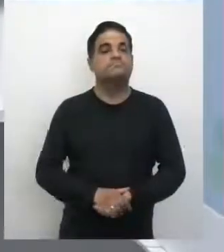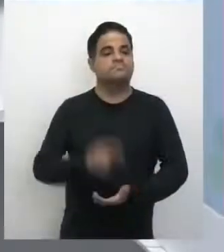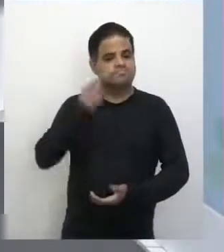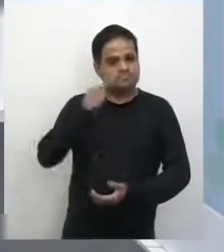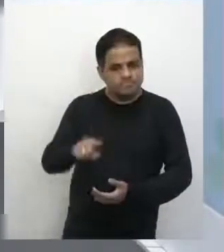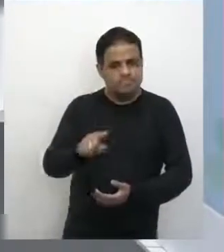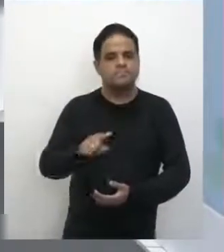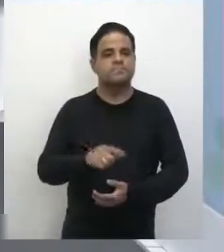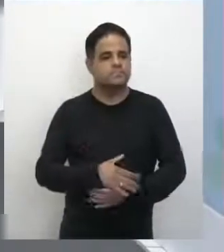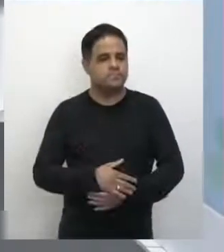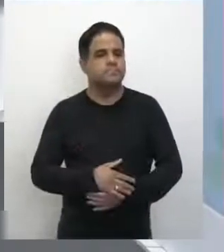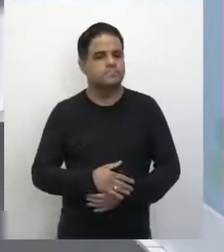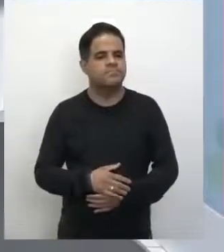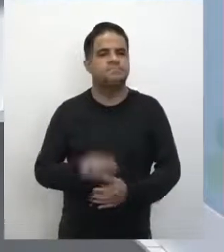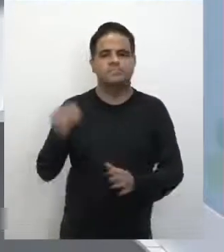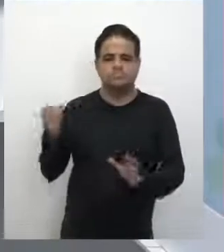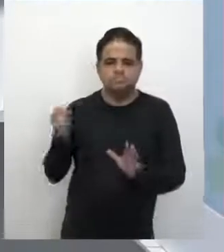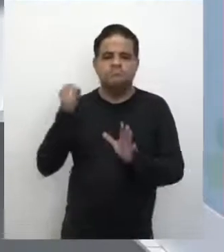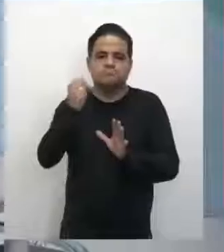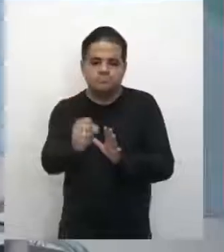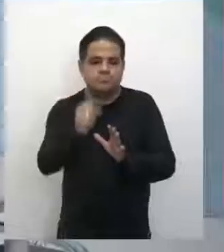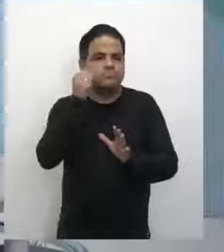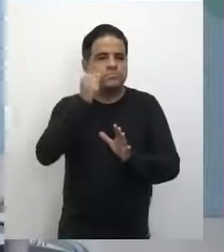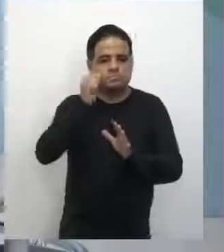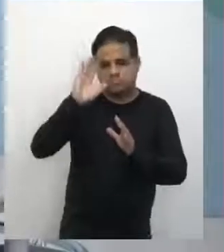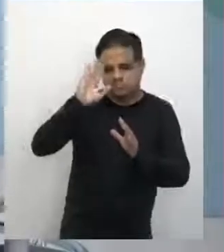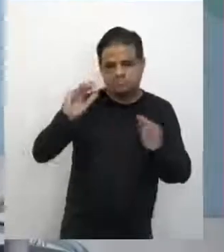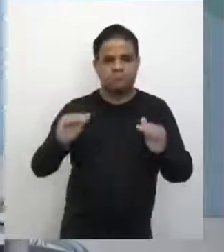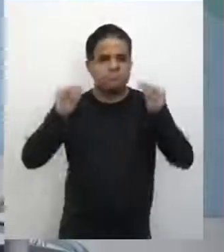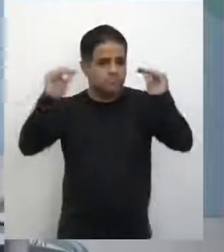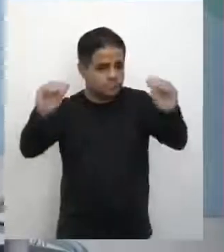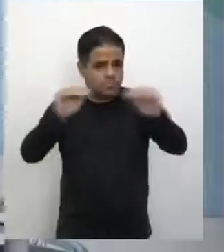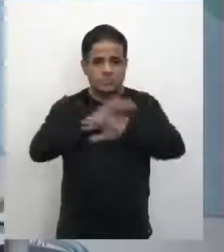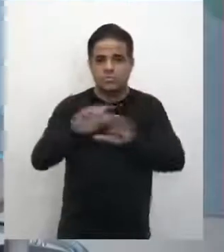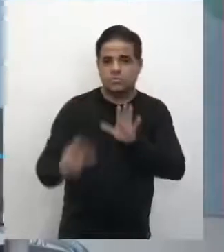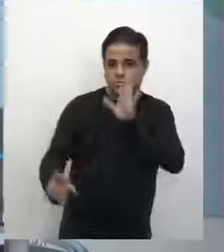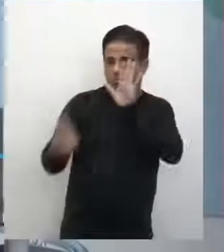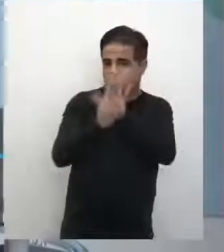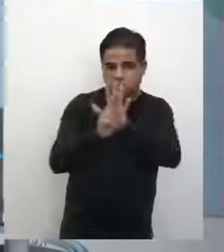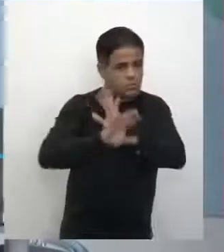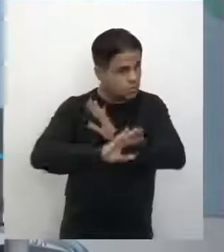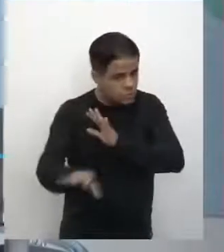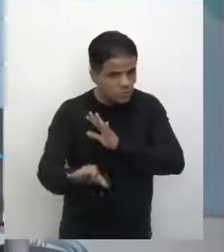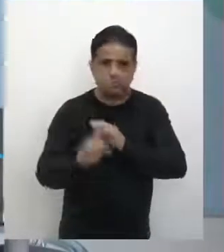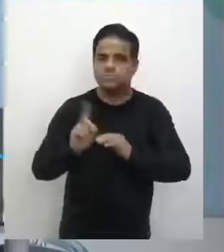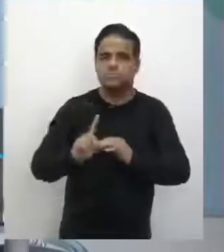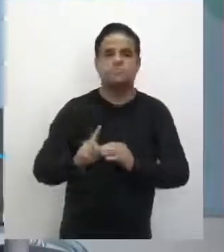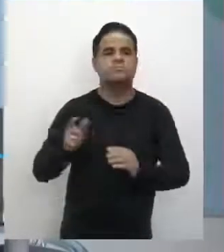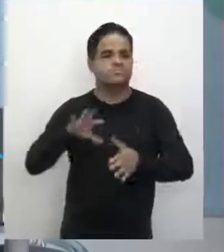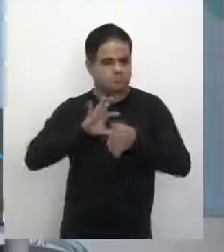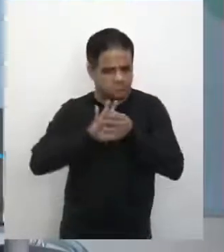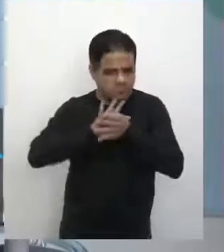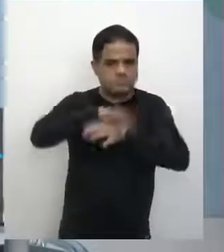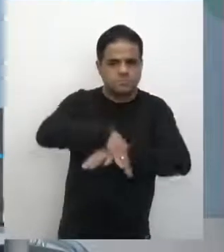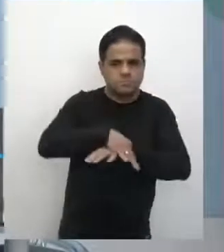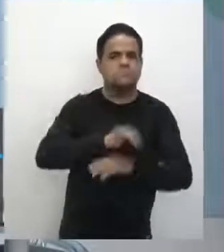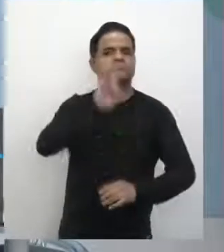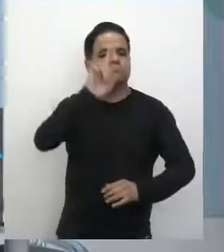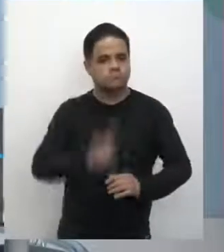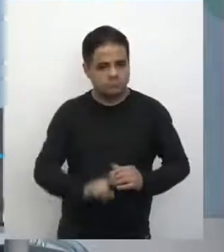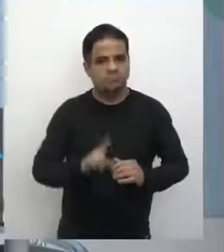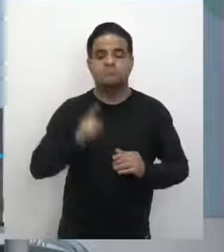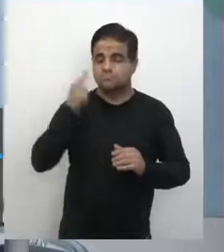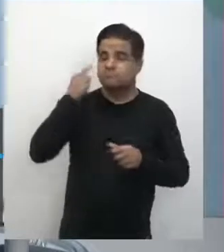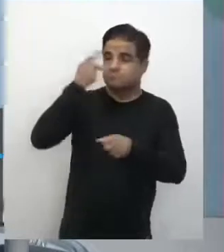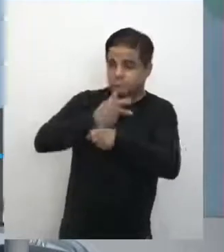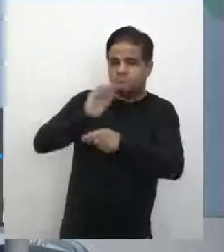vocês vejam aí que colocar a mulher no lugar de destaque não é só uma questão de representatividade, sim de garantia de direitos. Esse vídeo deixou